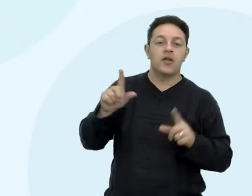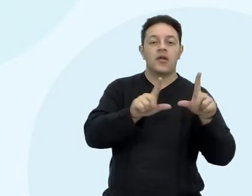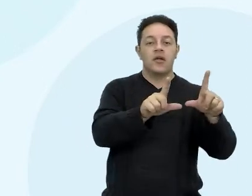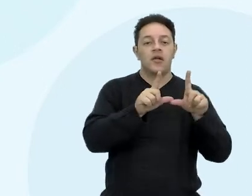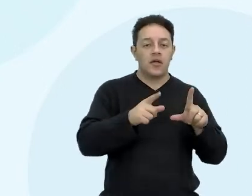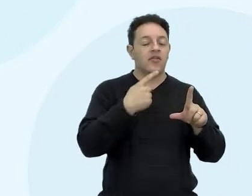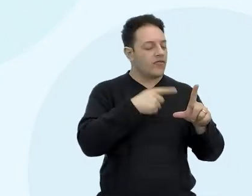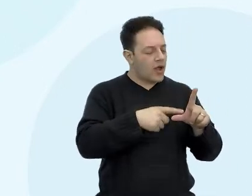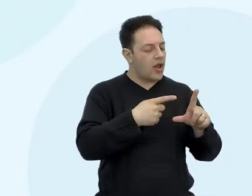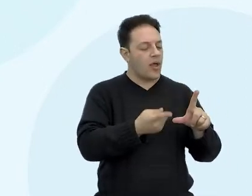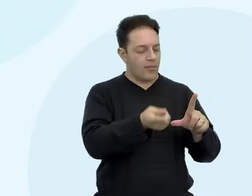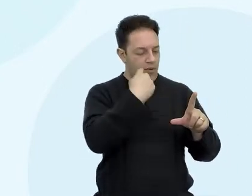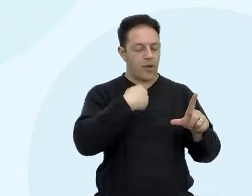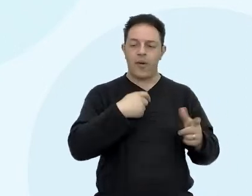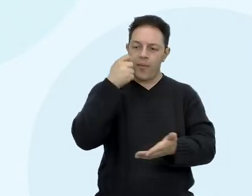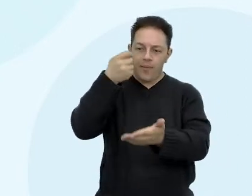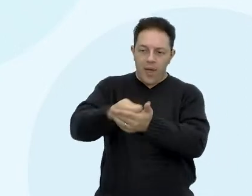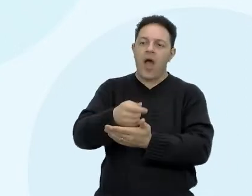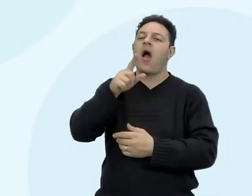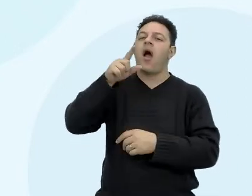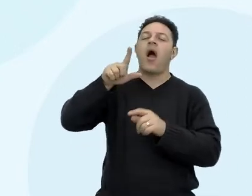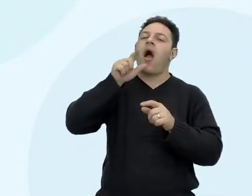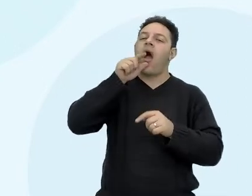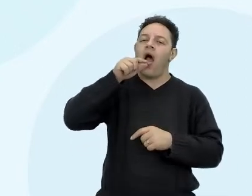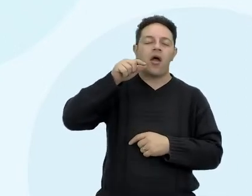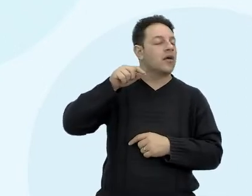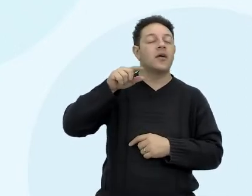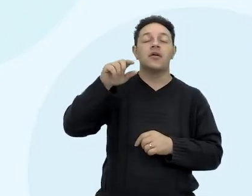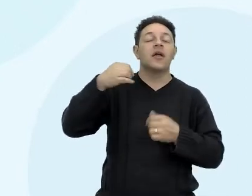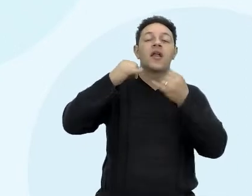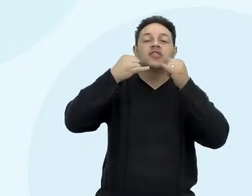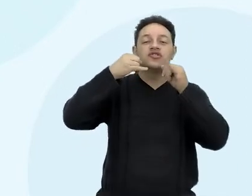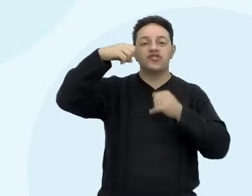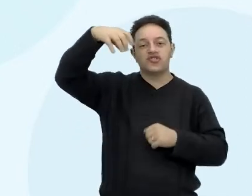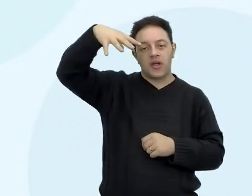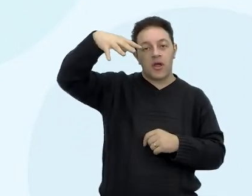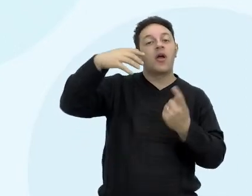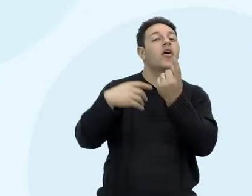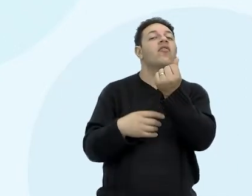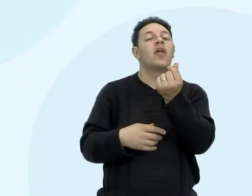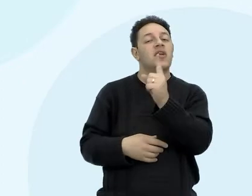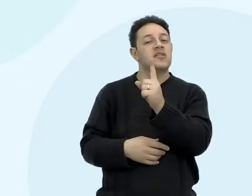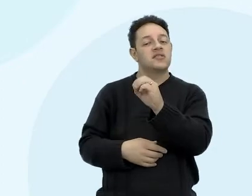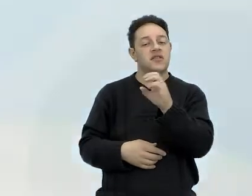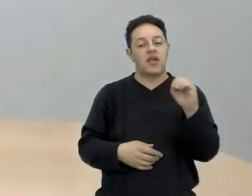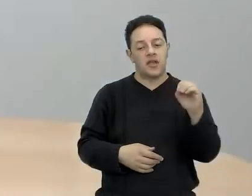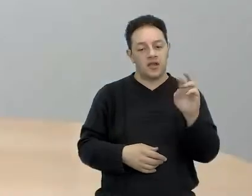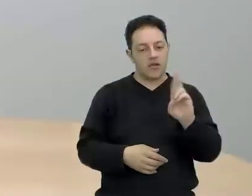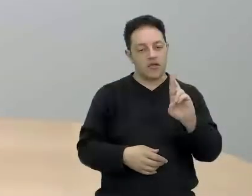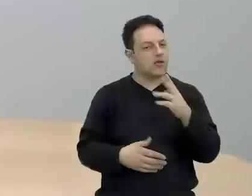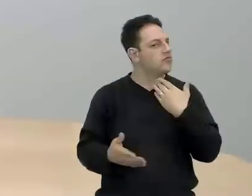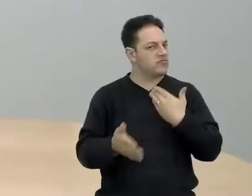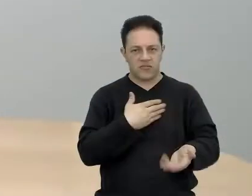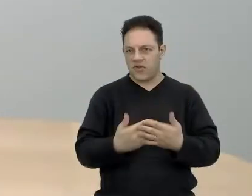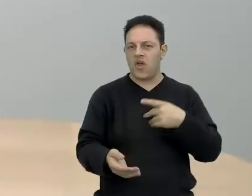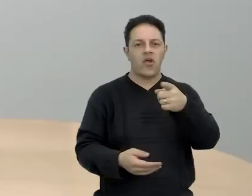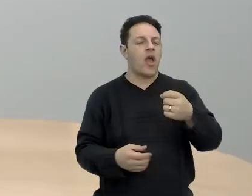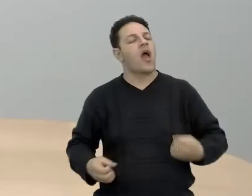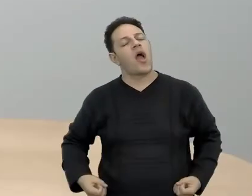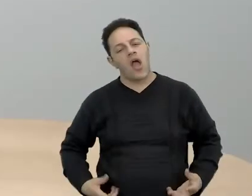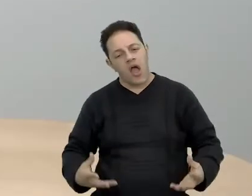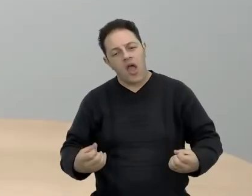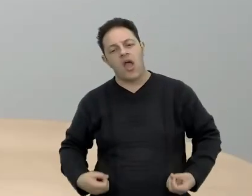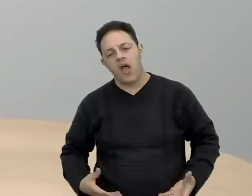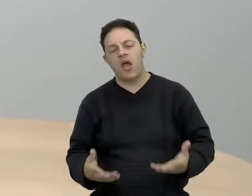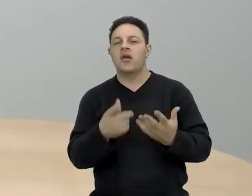a conta de energia no valor de R$100. Isso não importa a sua característica, se você é gastador, se você é